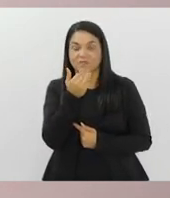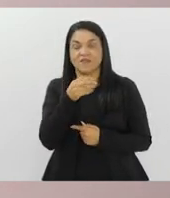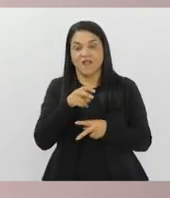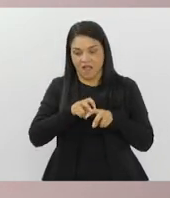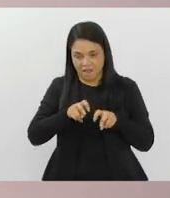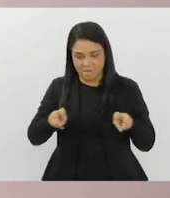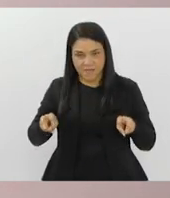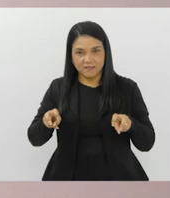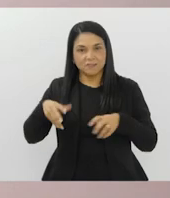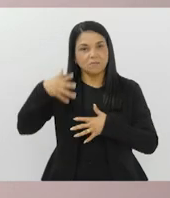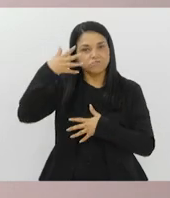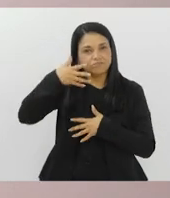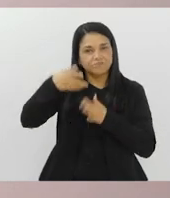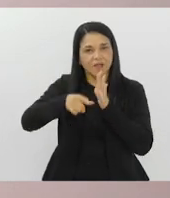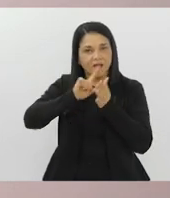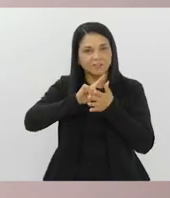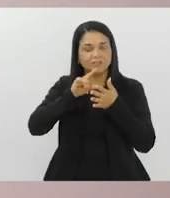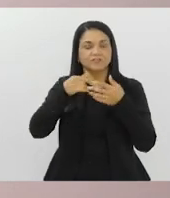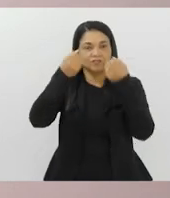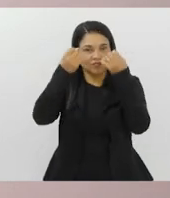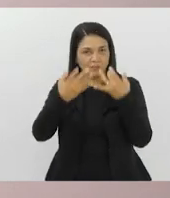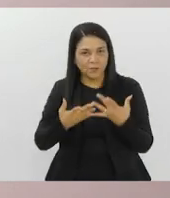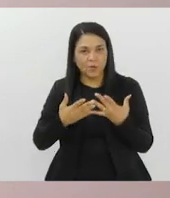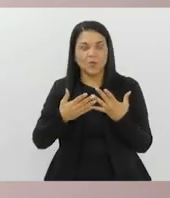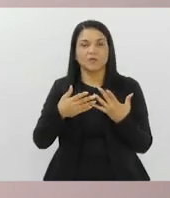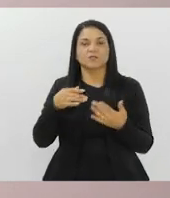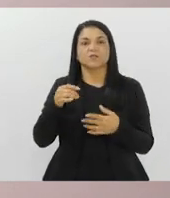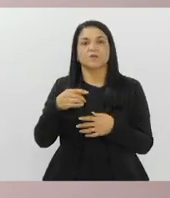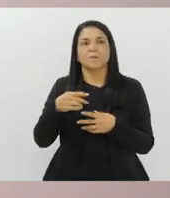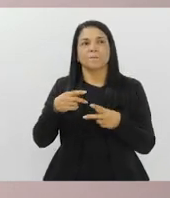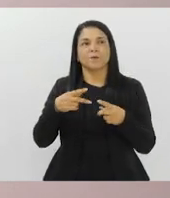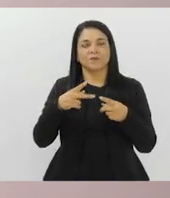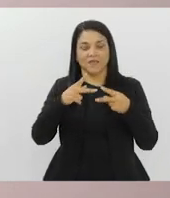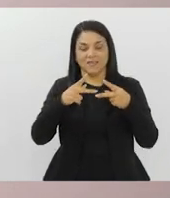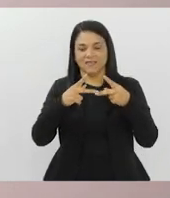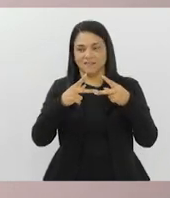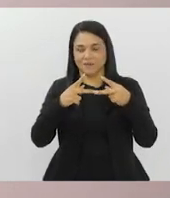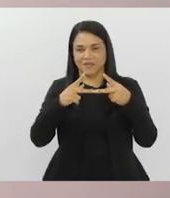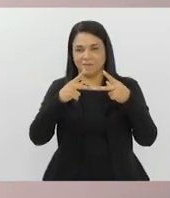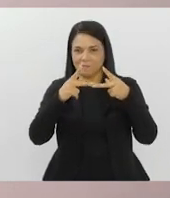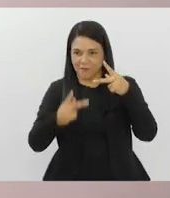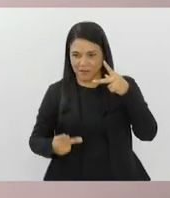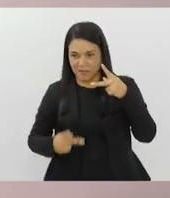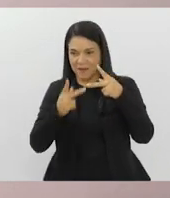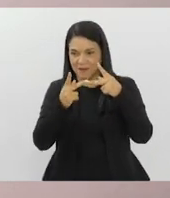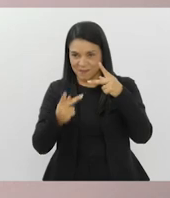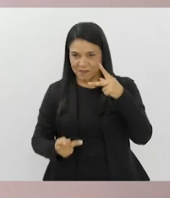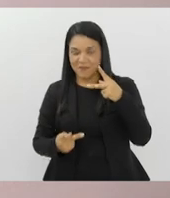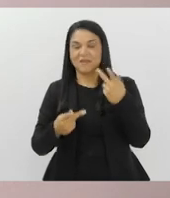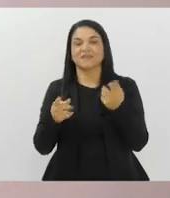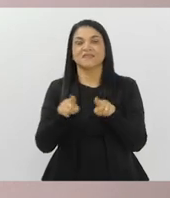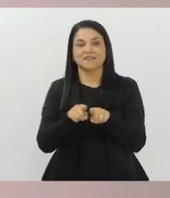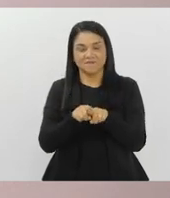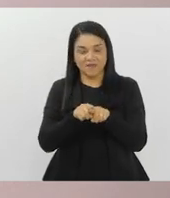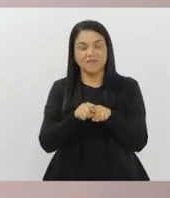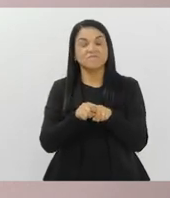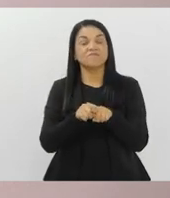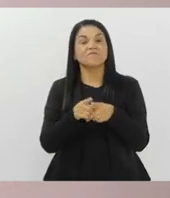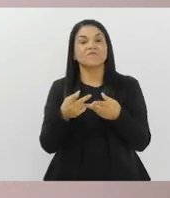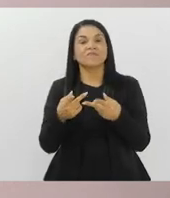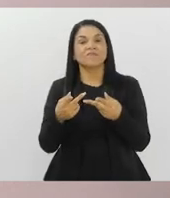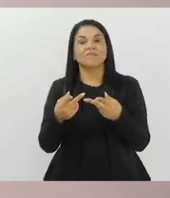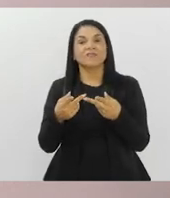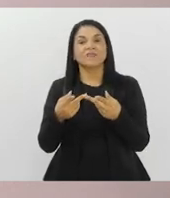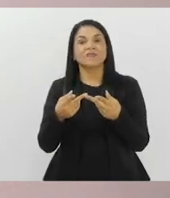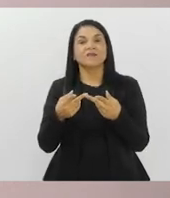dos a imunologia, as proteínas, a própria deputada Renata já trouxe isso na abertura da mesa. Então, é assim, a gente